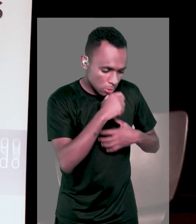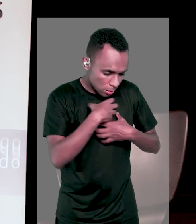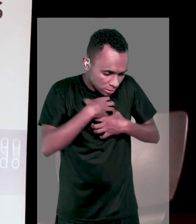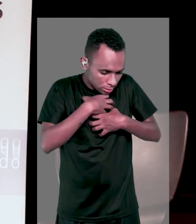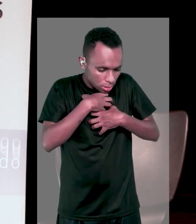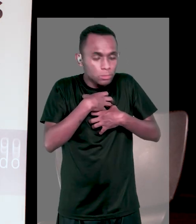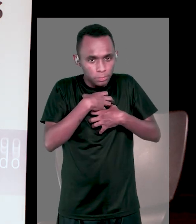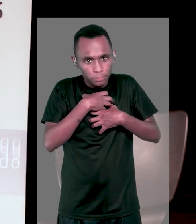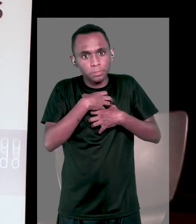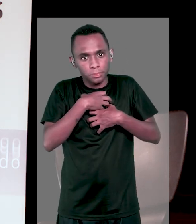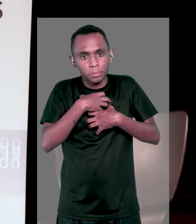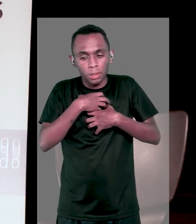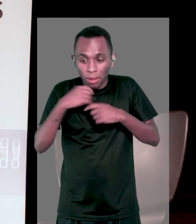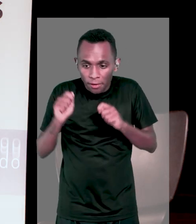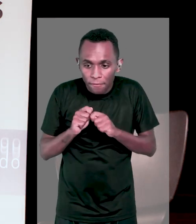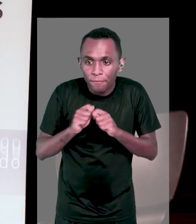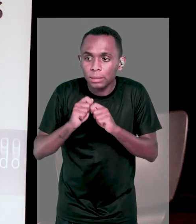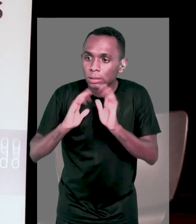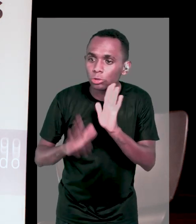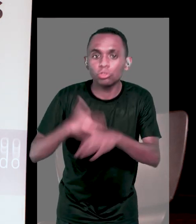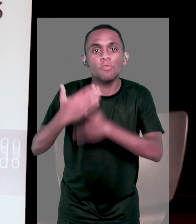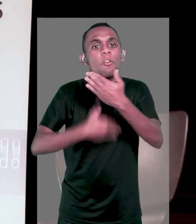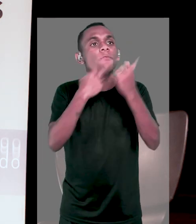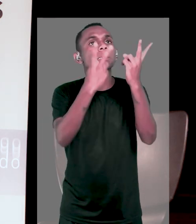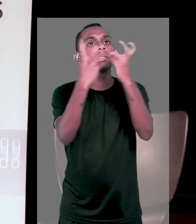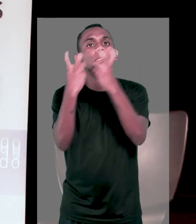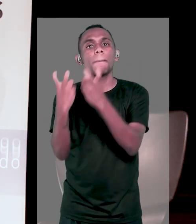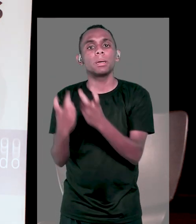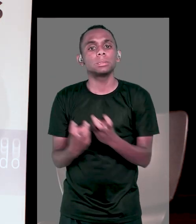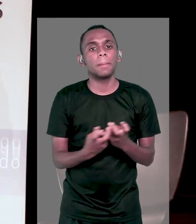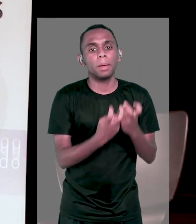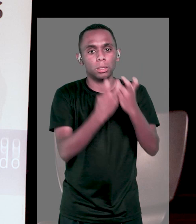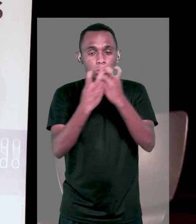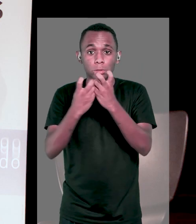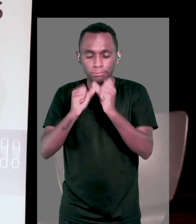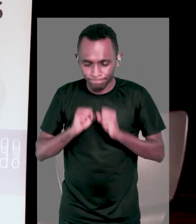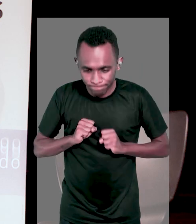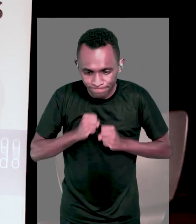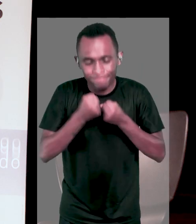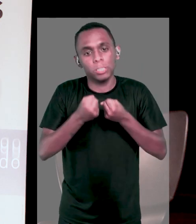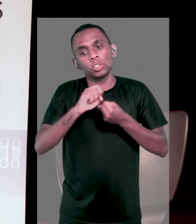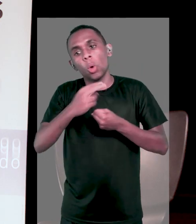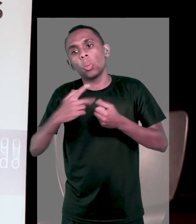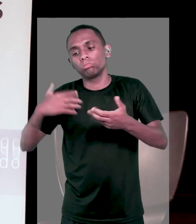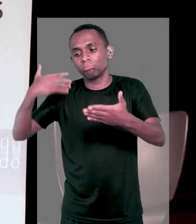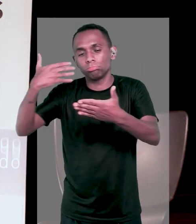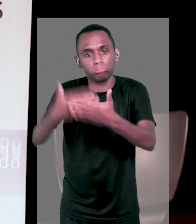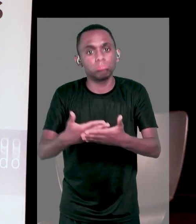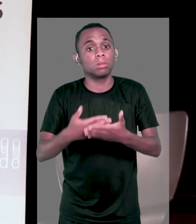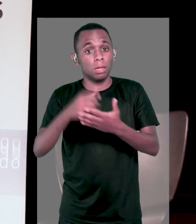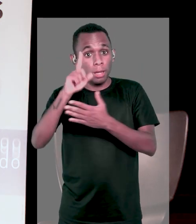sensibilidade a guie também na escolha de seus meios se diferencia claramente das ações do domínio